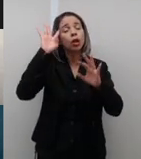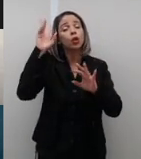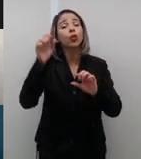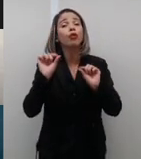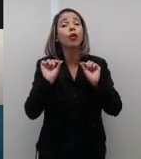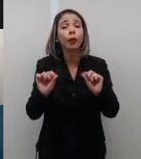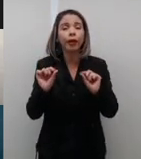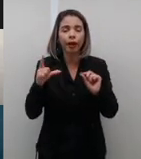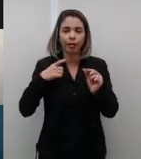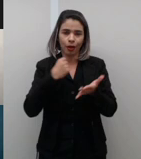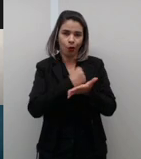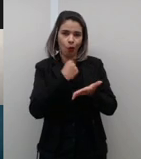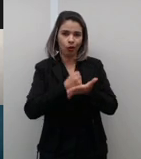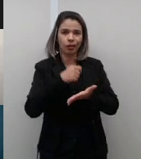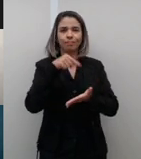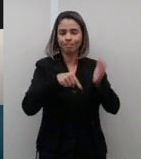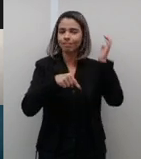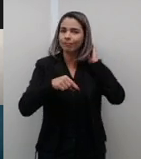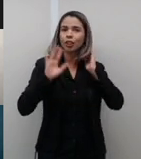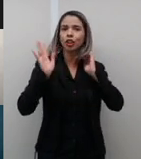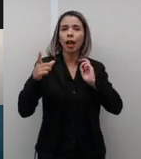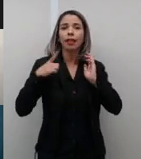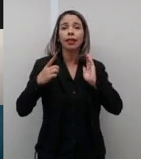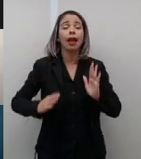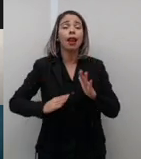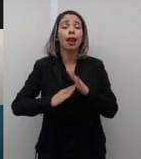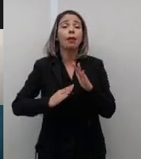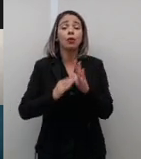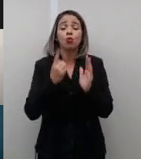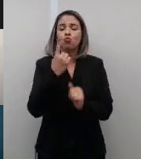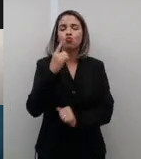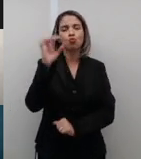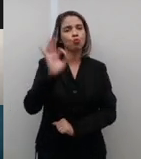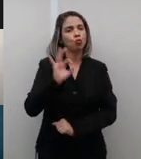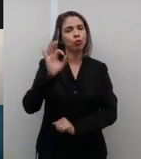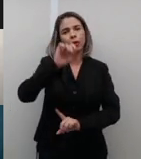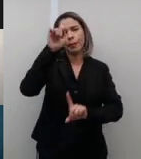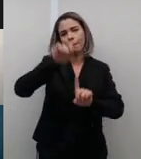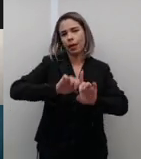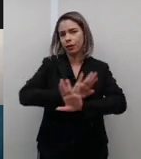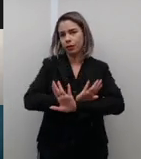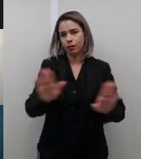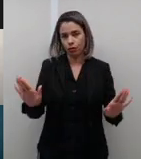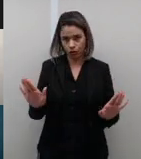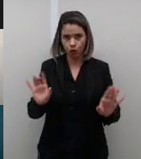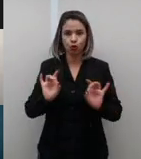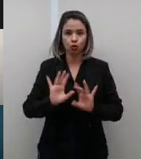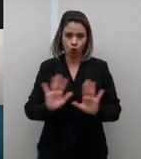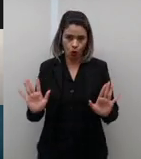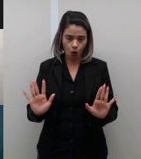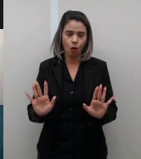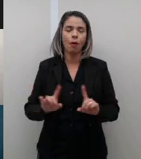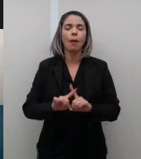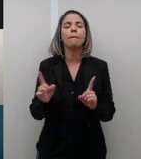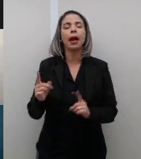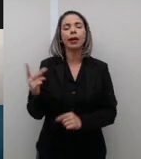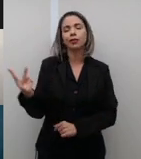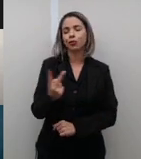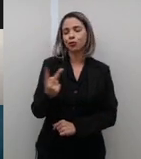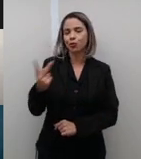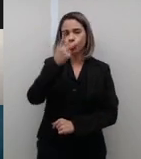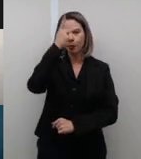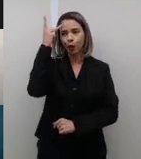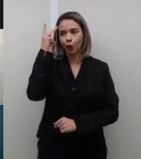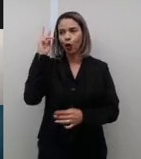contrato, seria então limitada a 1% ao mês. E assim, excelência, que ambas as partes recorreram para esse